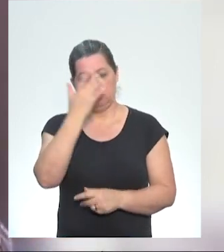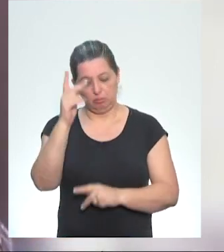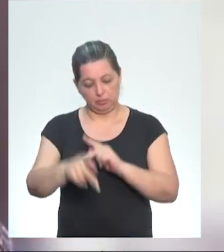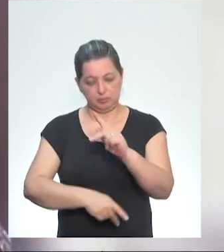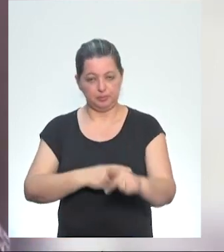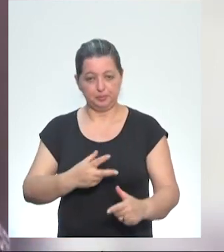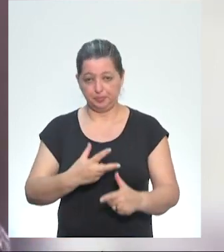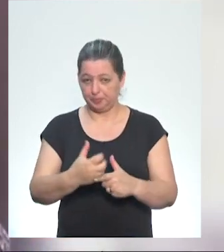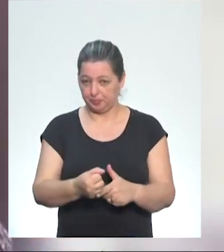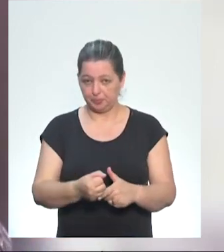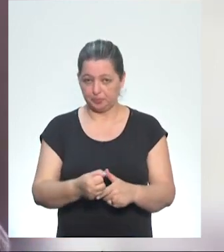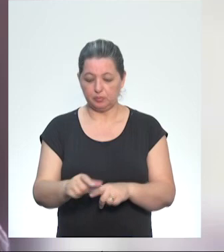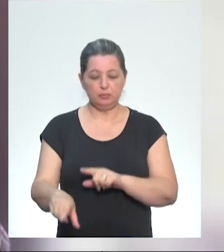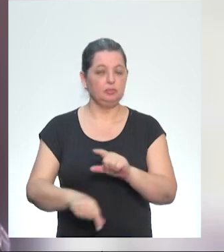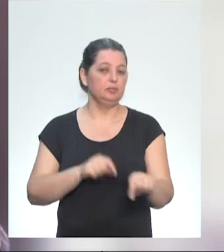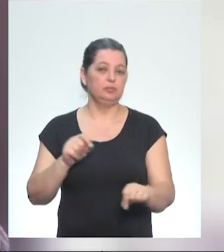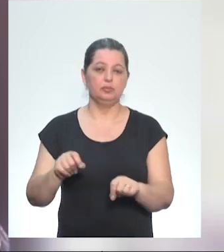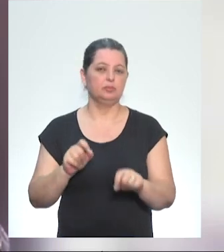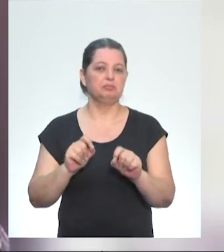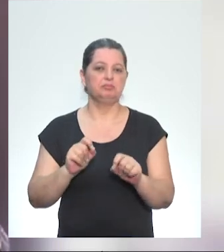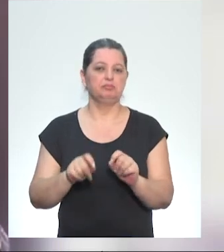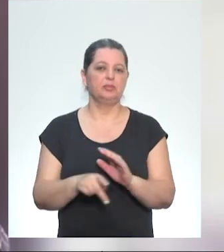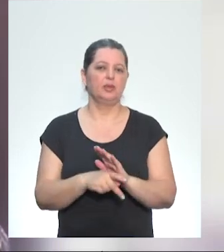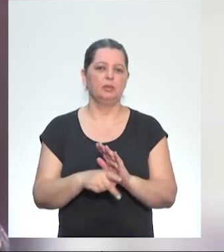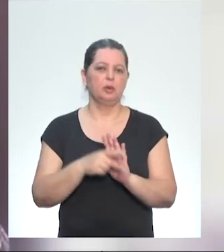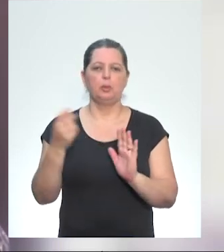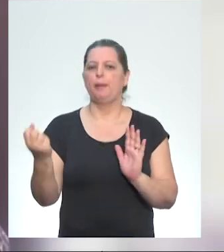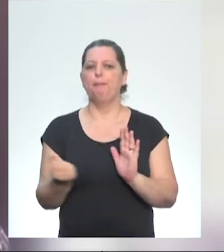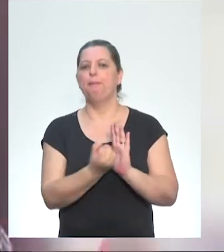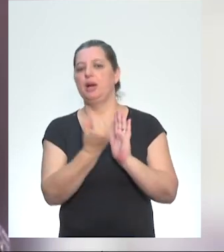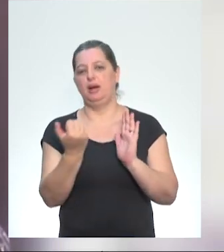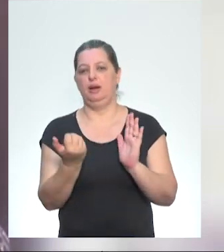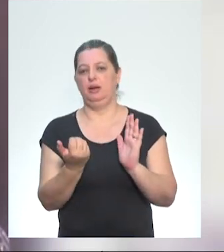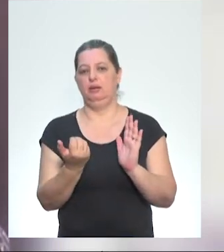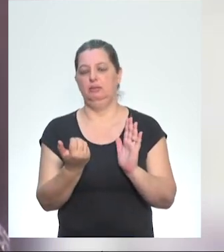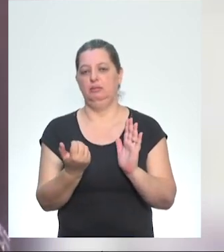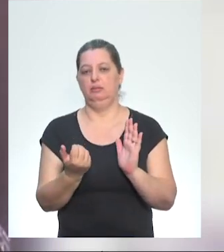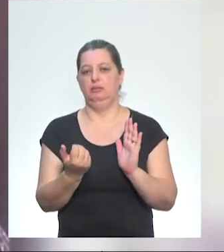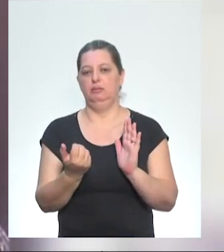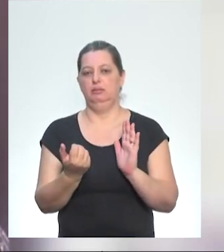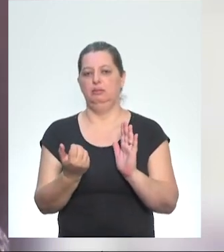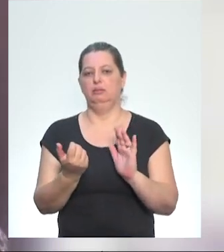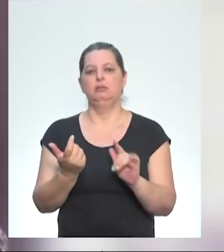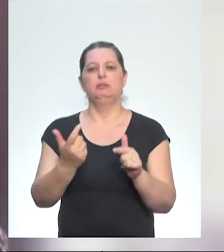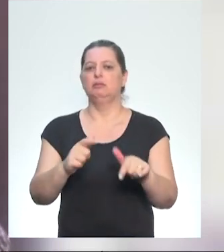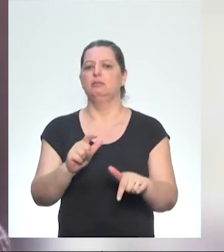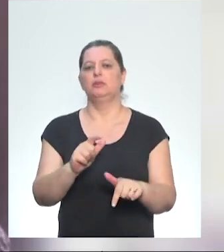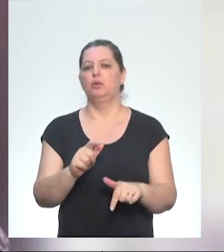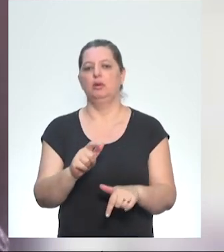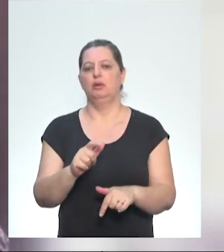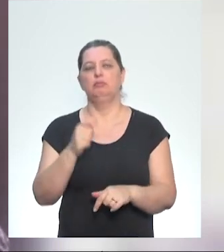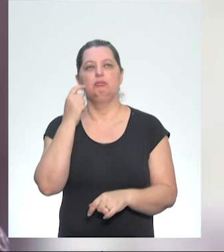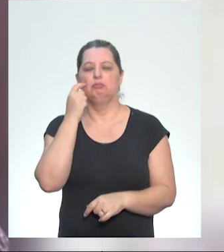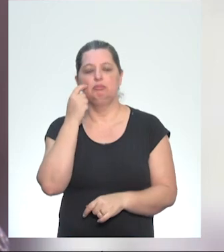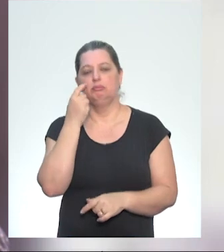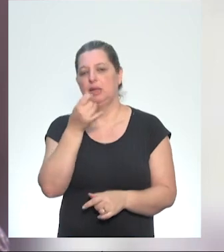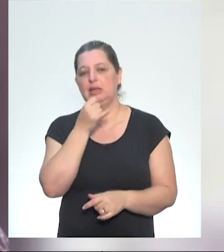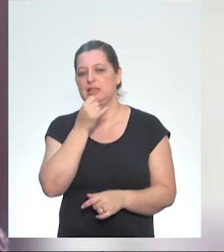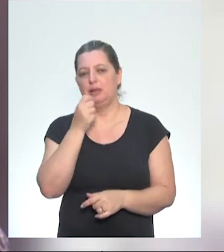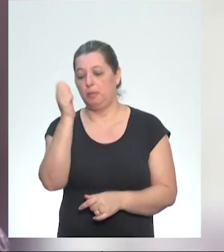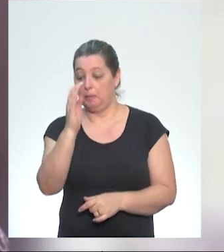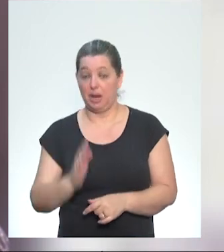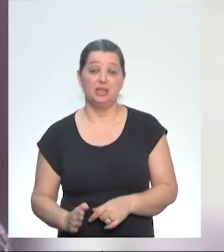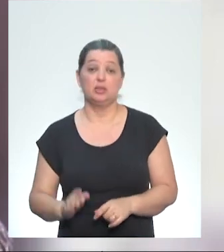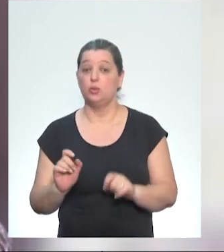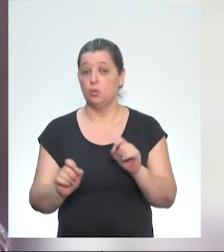e aí é escolhido o que, que seria a memória natural, ou melhor, a memória nacional. O que, que é a memória nacional do Brasil? O que, que vai ser escolhido para